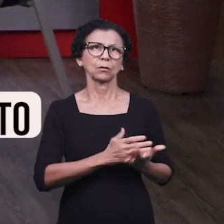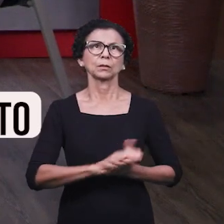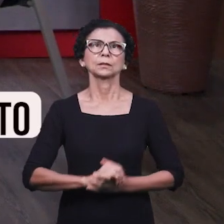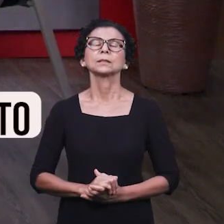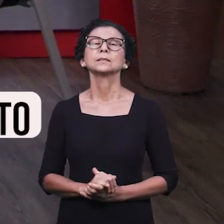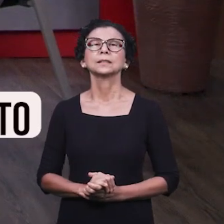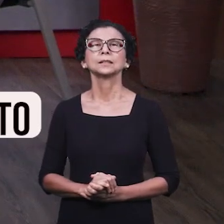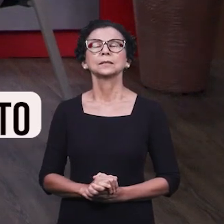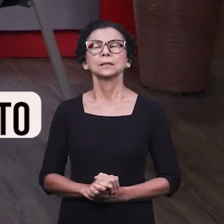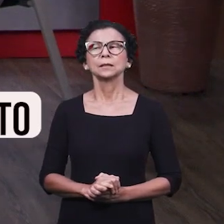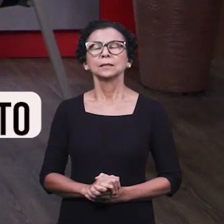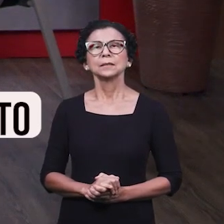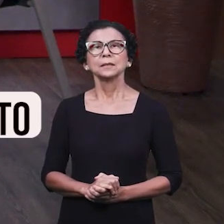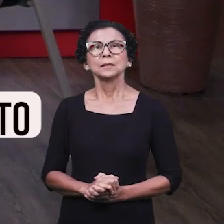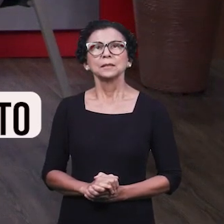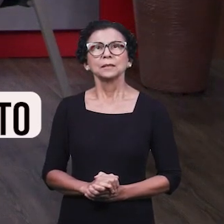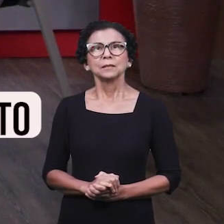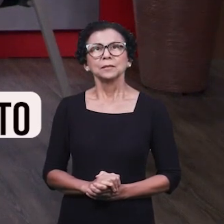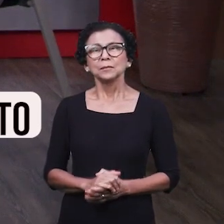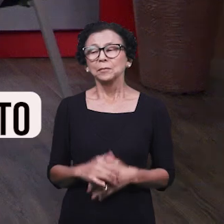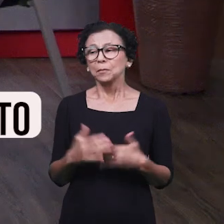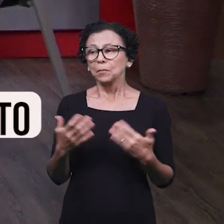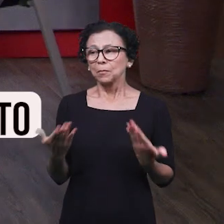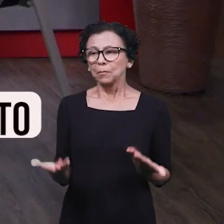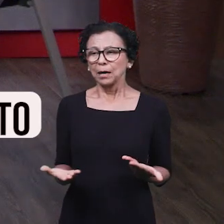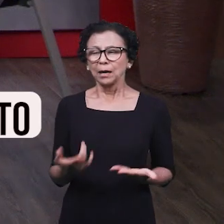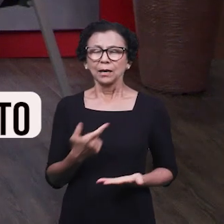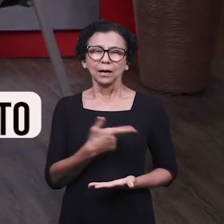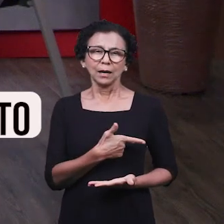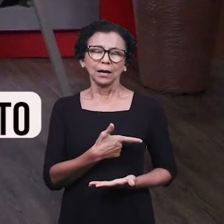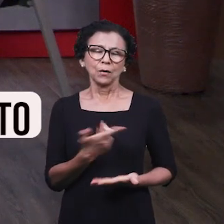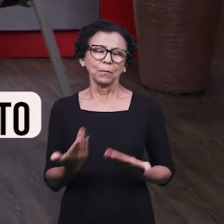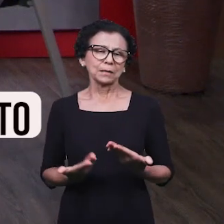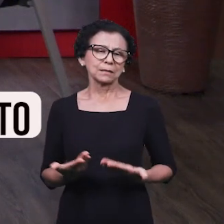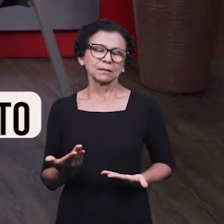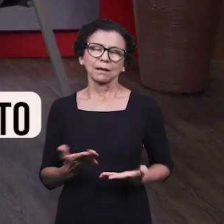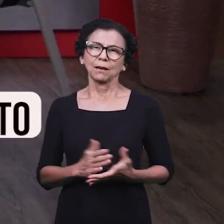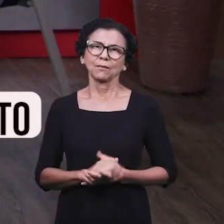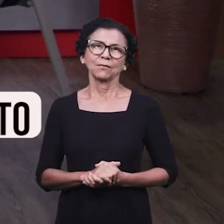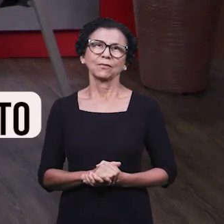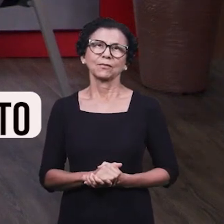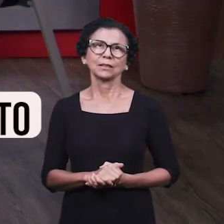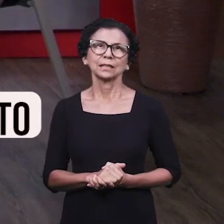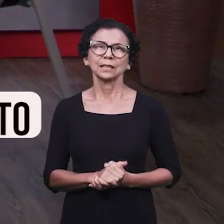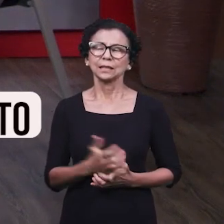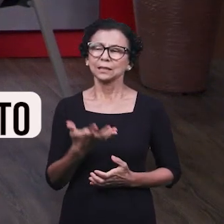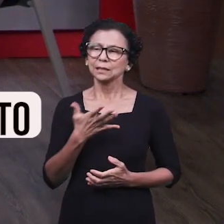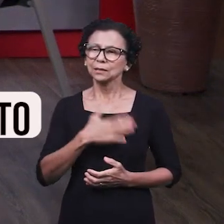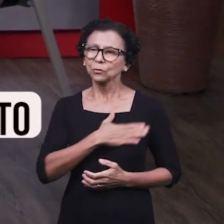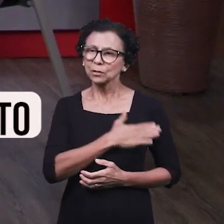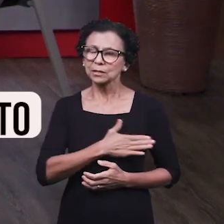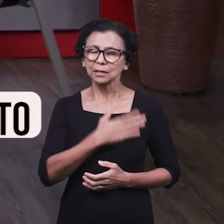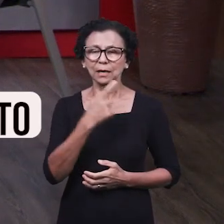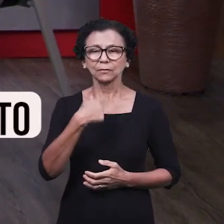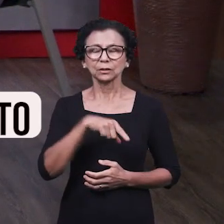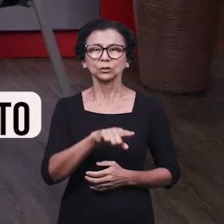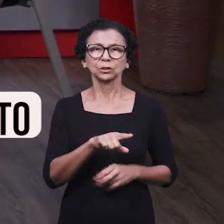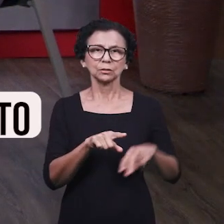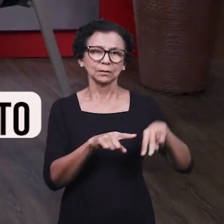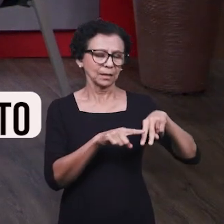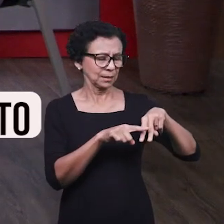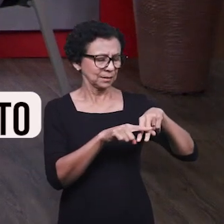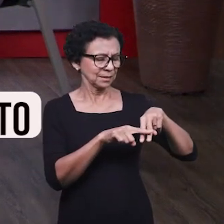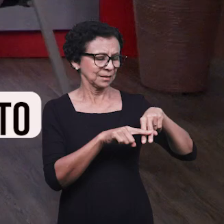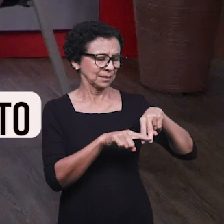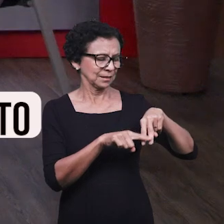resolver isso, né? Mas é uma menina, uma postura de servinha, né? Ela fazia questão de ir de saia para a escola, né? Identificada